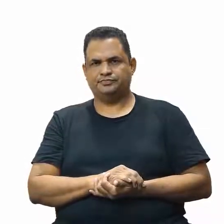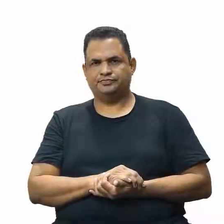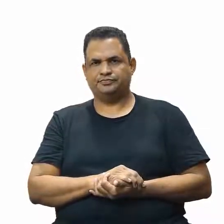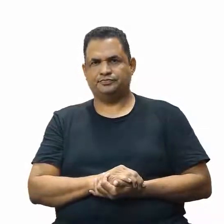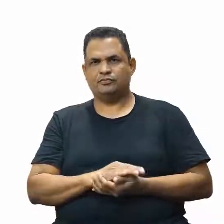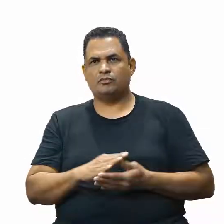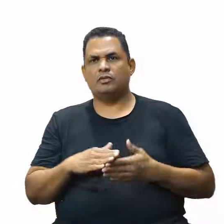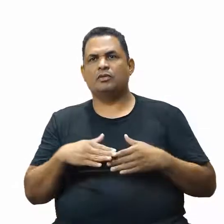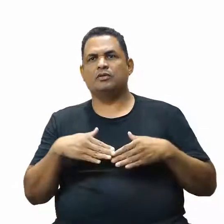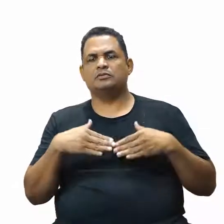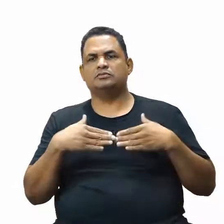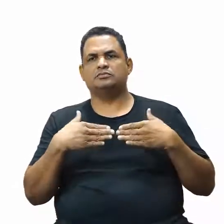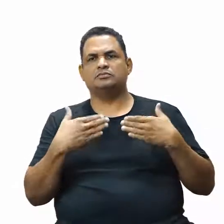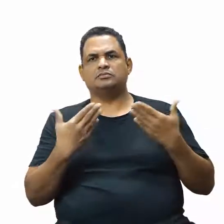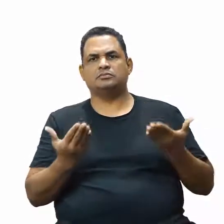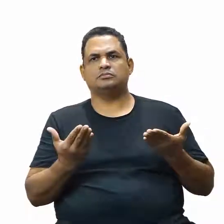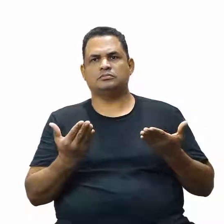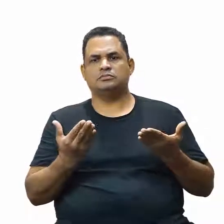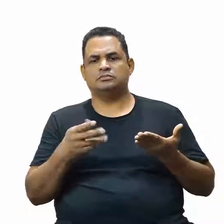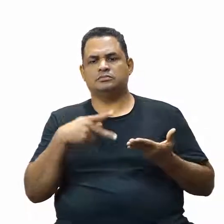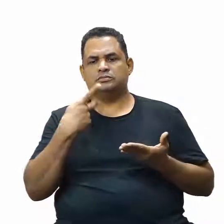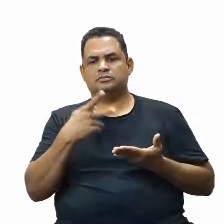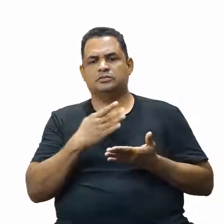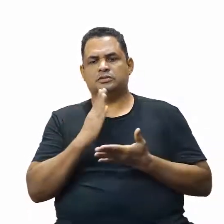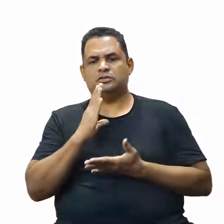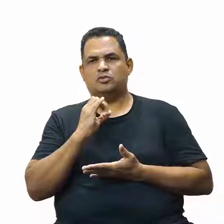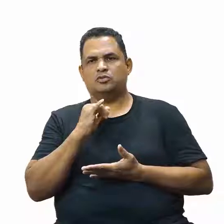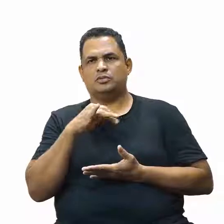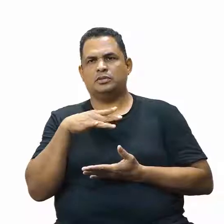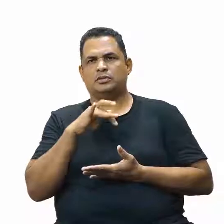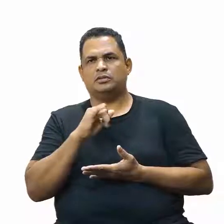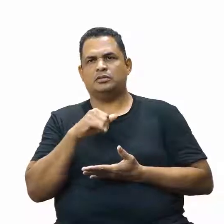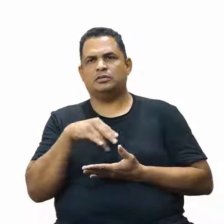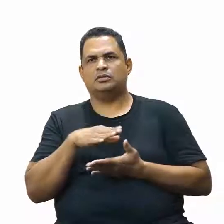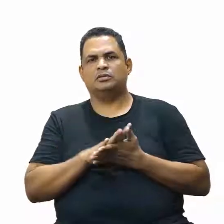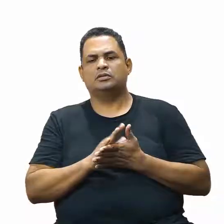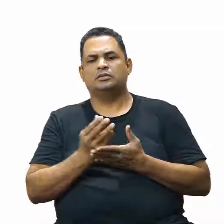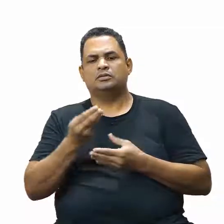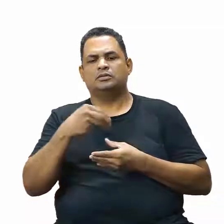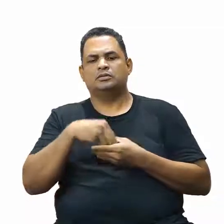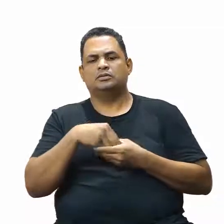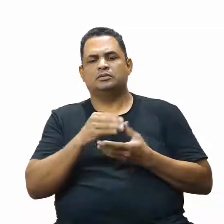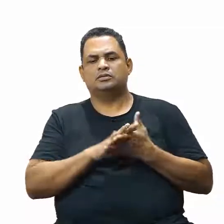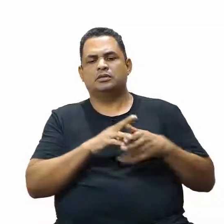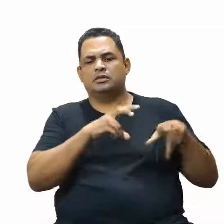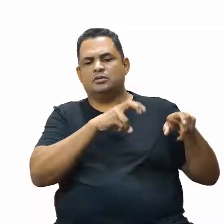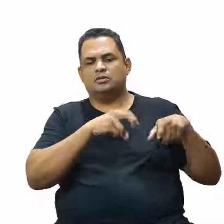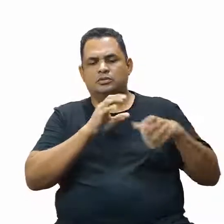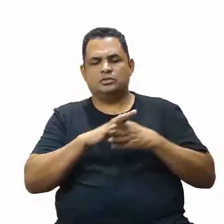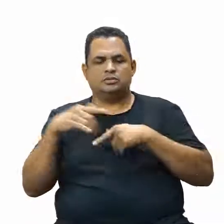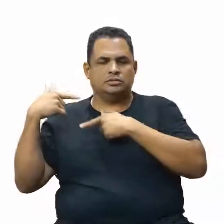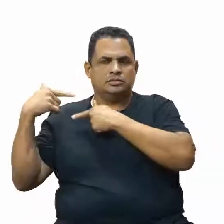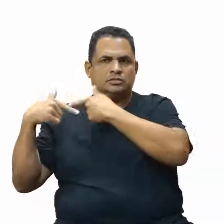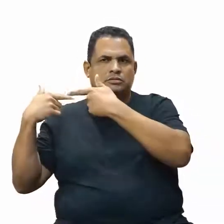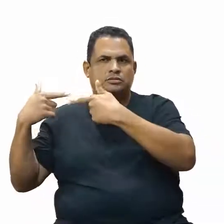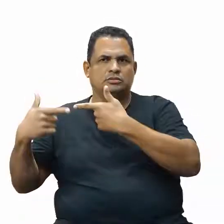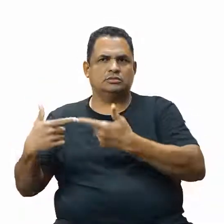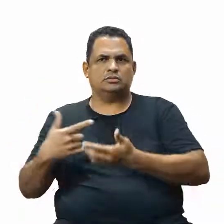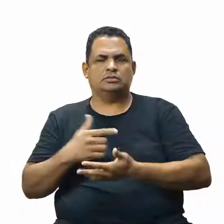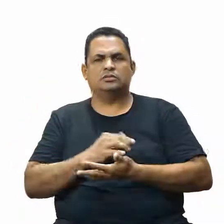quando a gente fala de cupim, na agricultura tradicional,